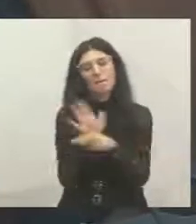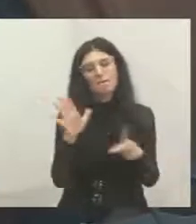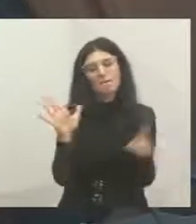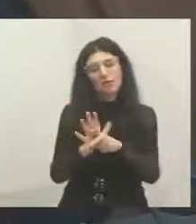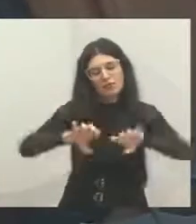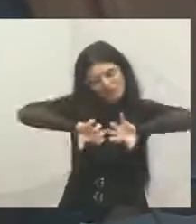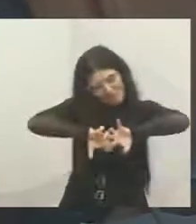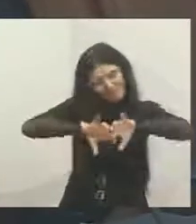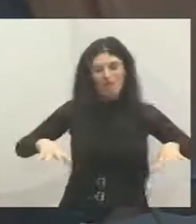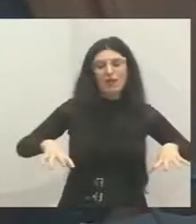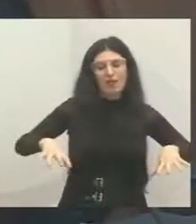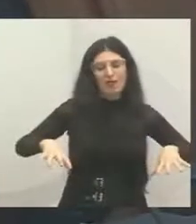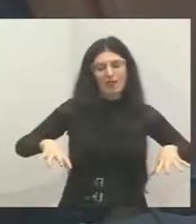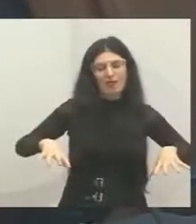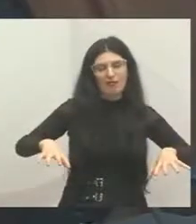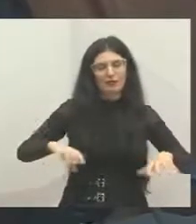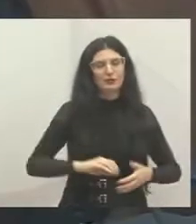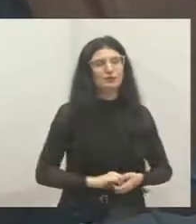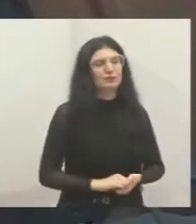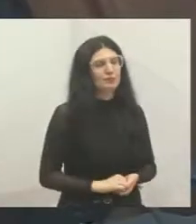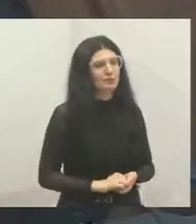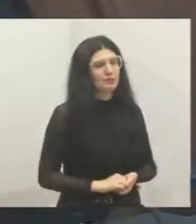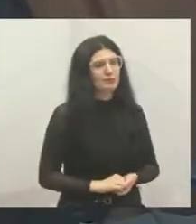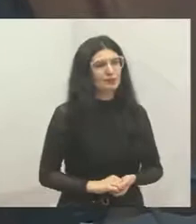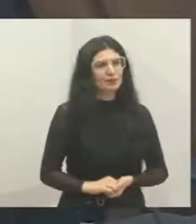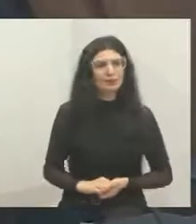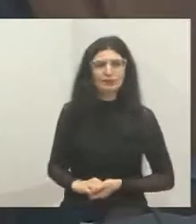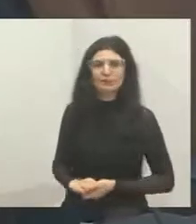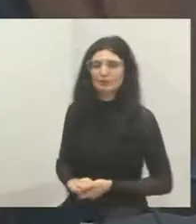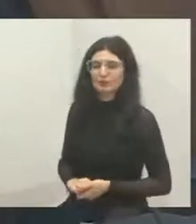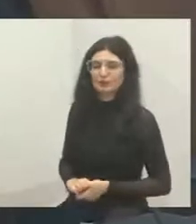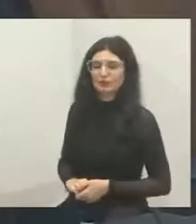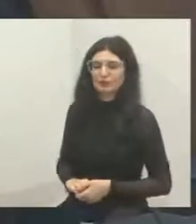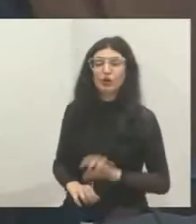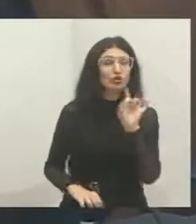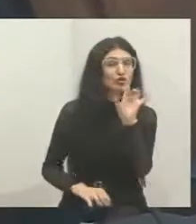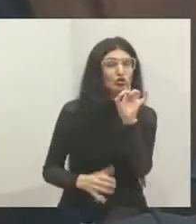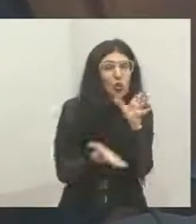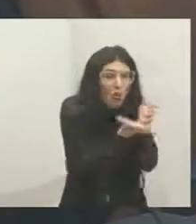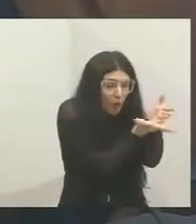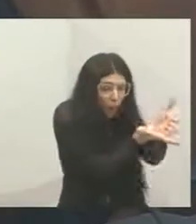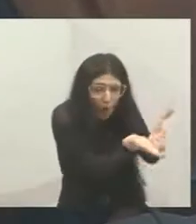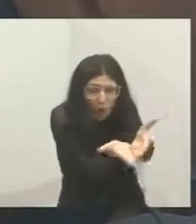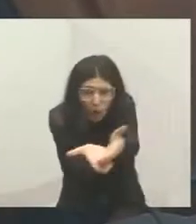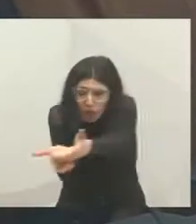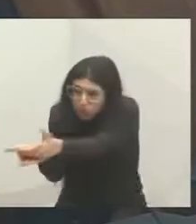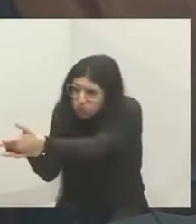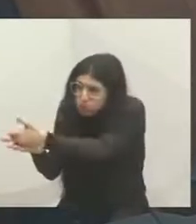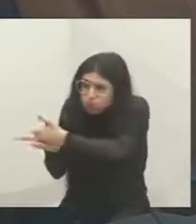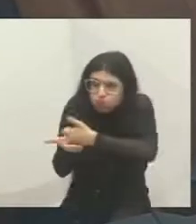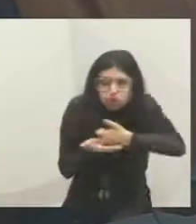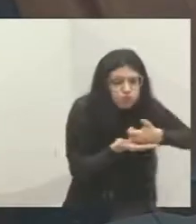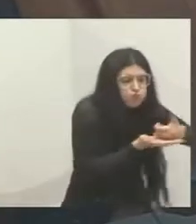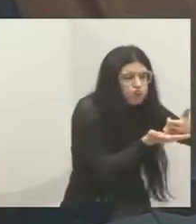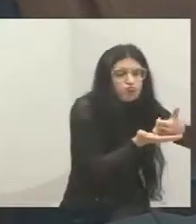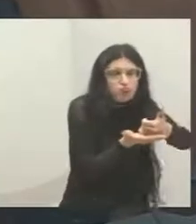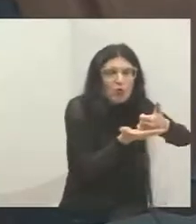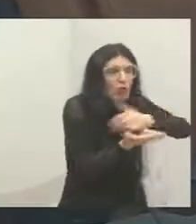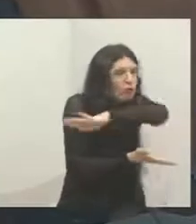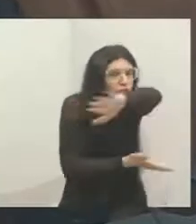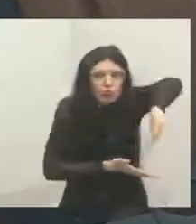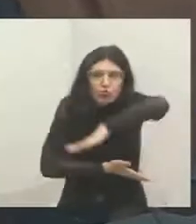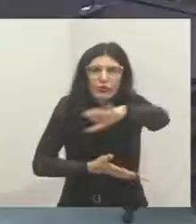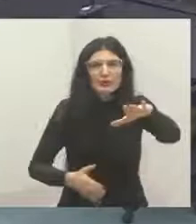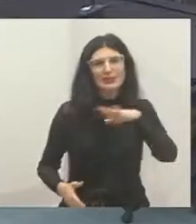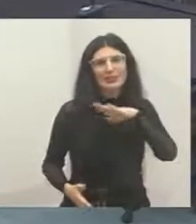né? Então, é um pouquinho também. Então, aqui é rendimentos somente de todo o município. Okay?